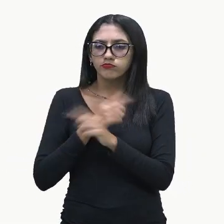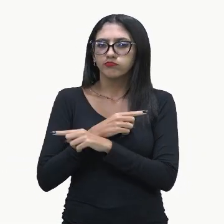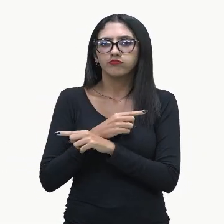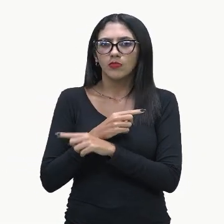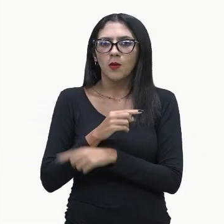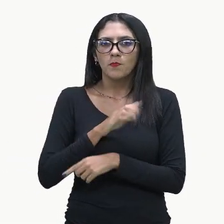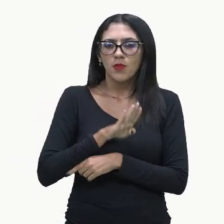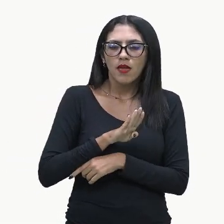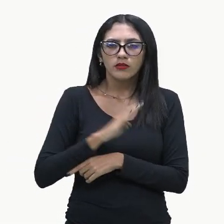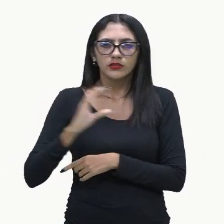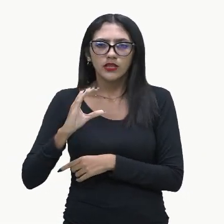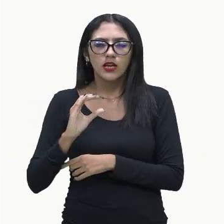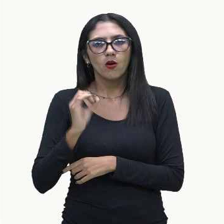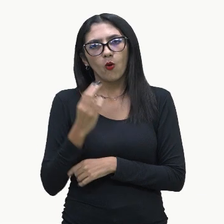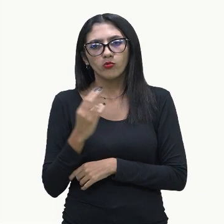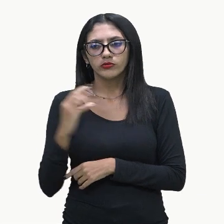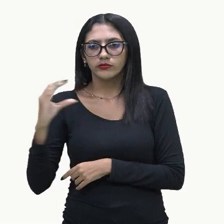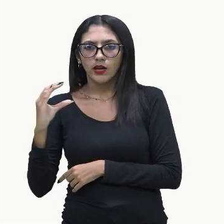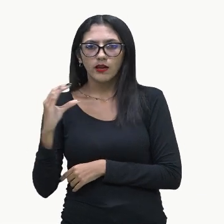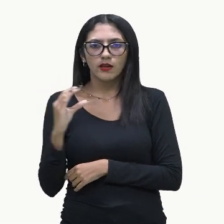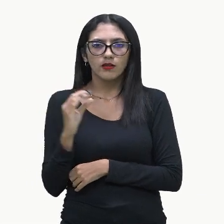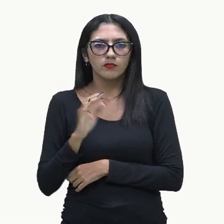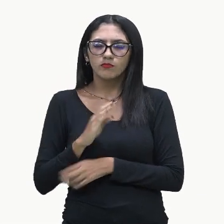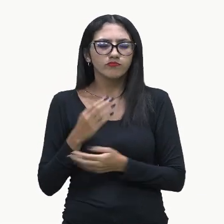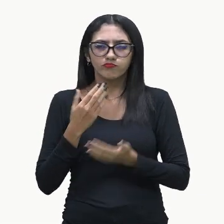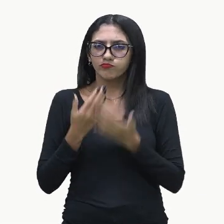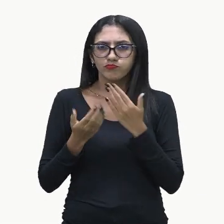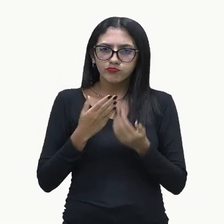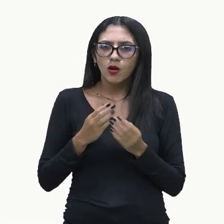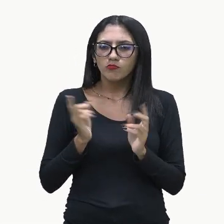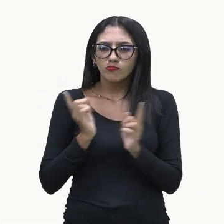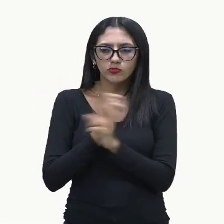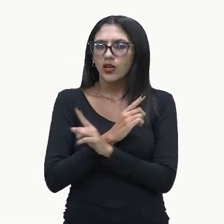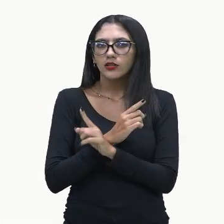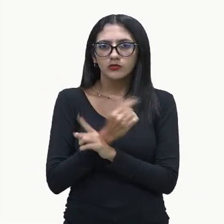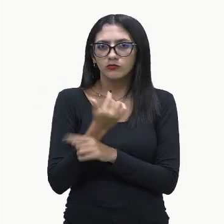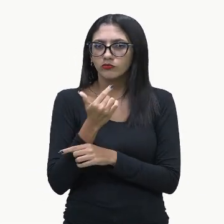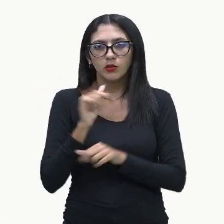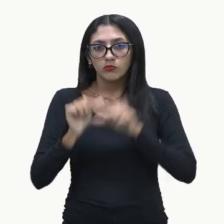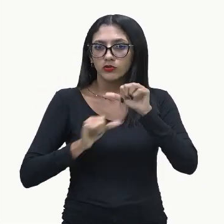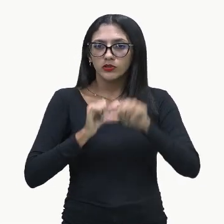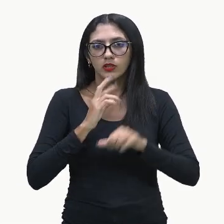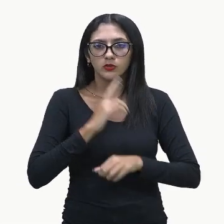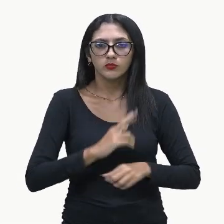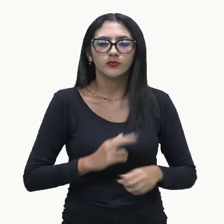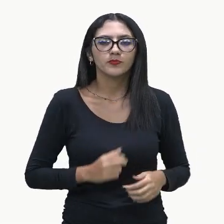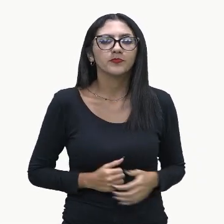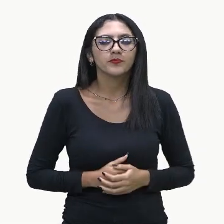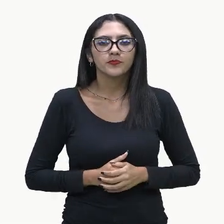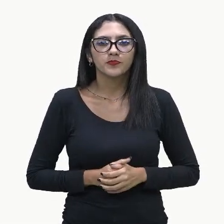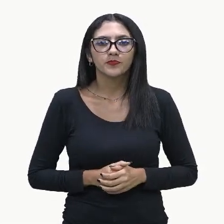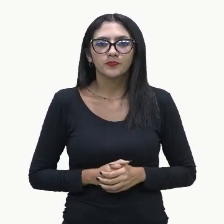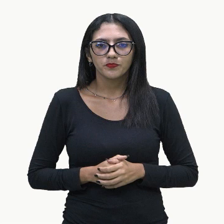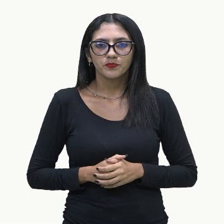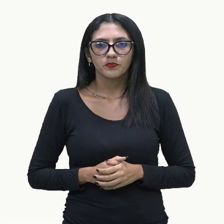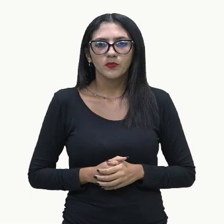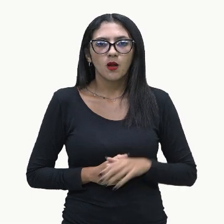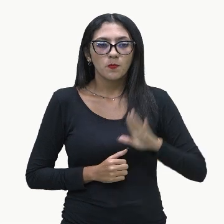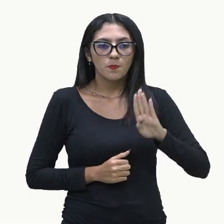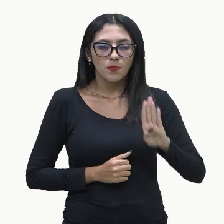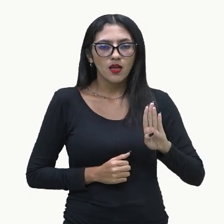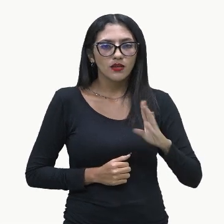faz diferença nenhuma. Tudo bem? Então, ó, B é 5,